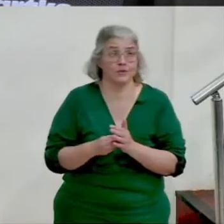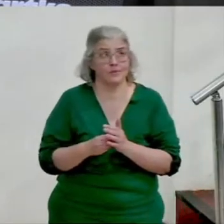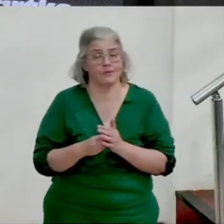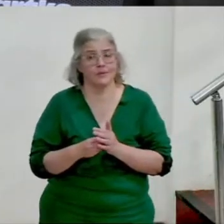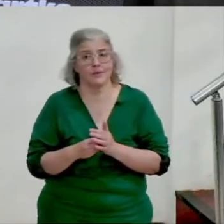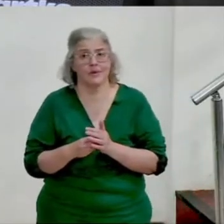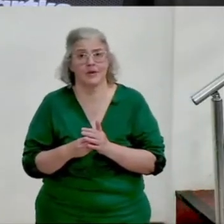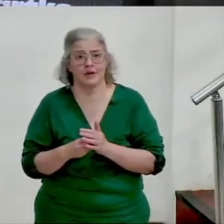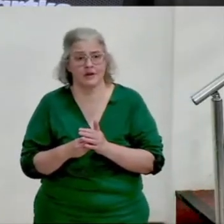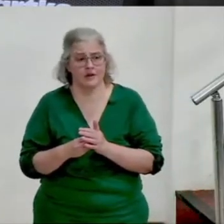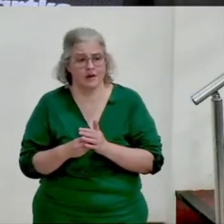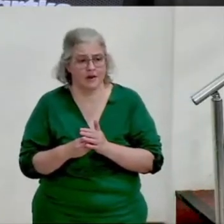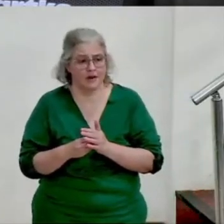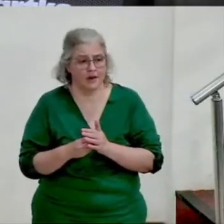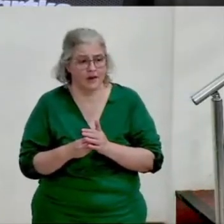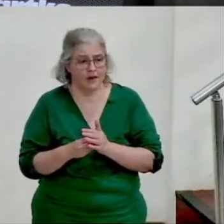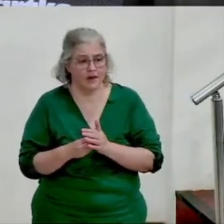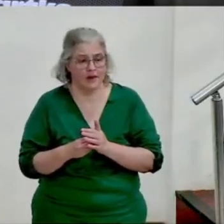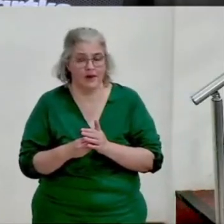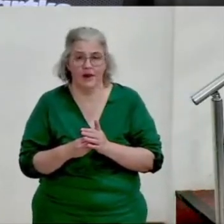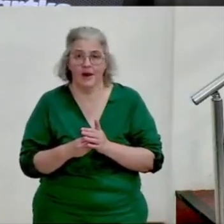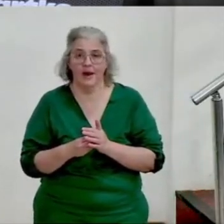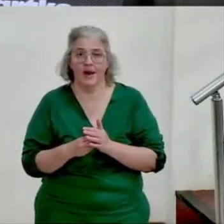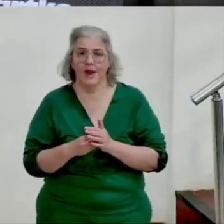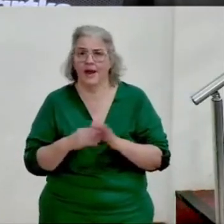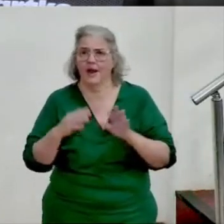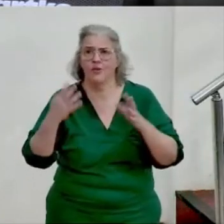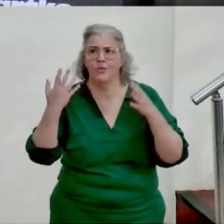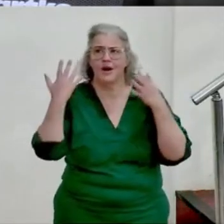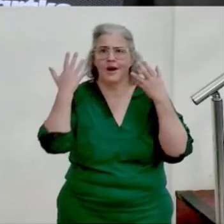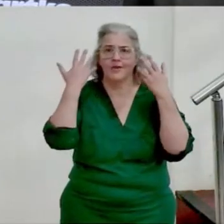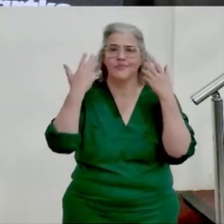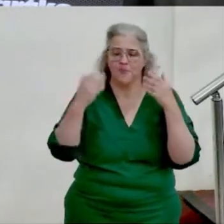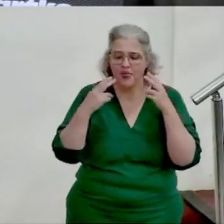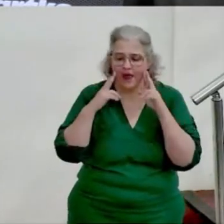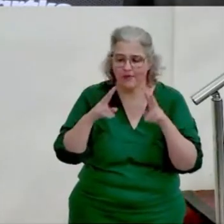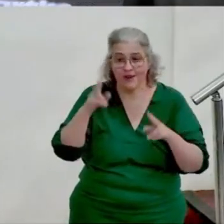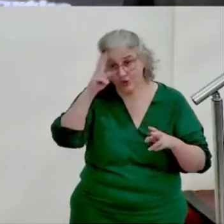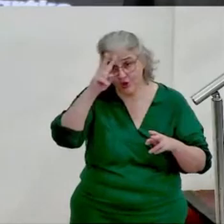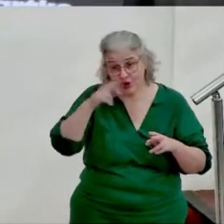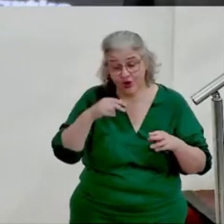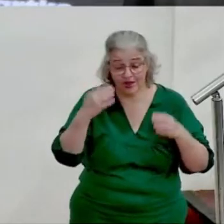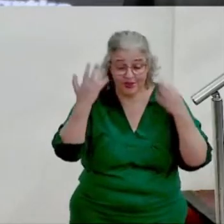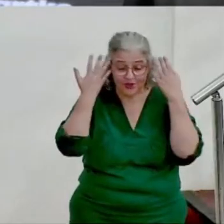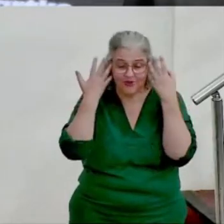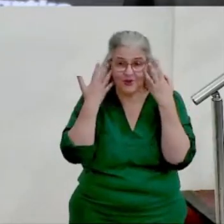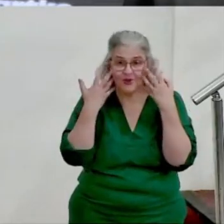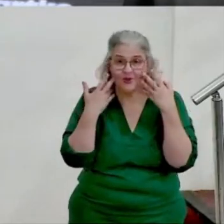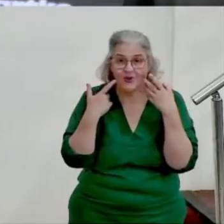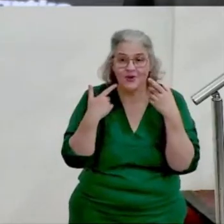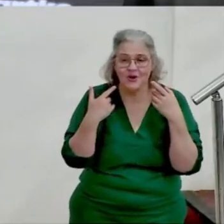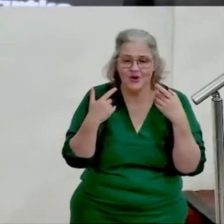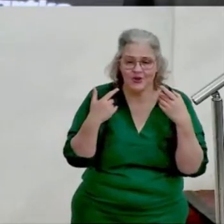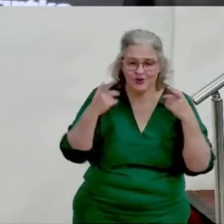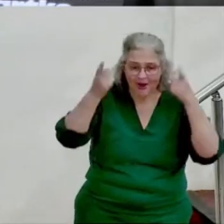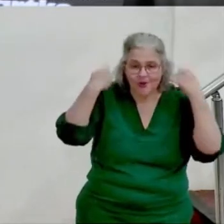novilha vermelha que nasceu em Israel, e isso era um sinal dos tempos, porque números fala de uma novilha vermelha e tal.